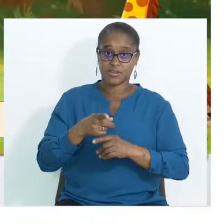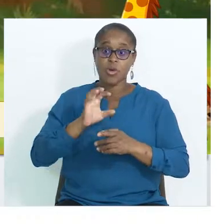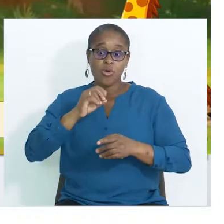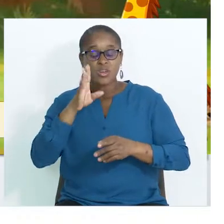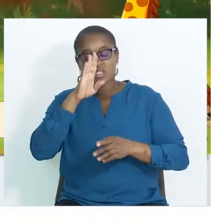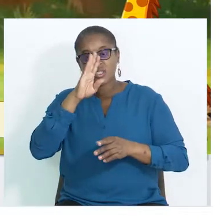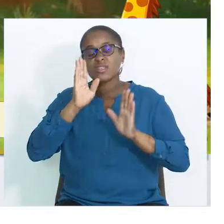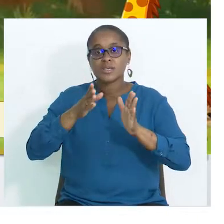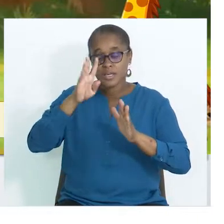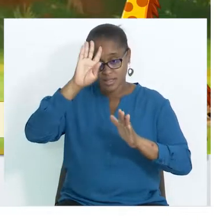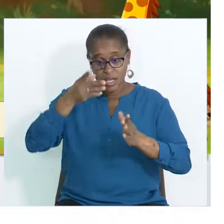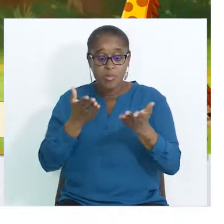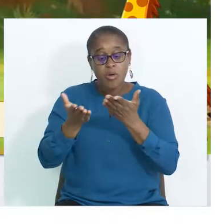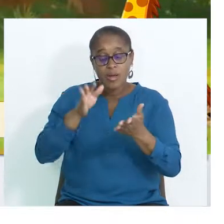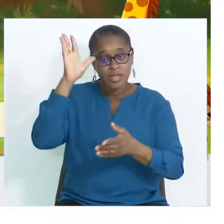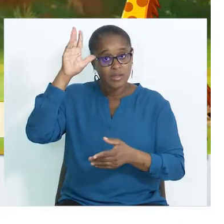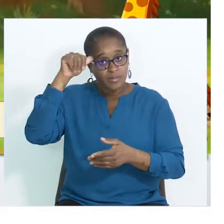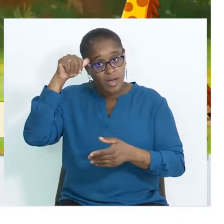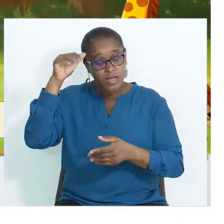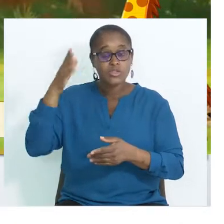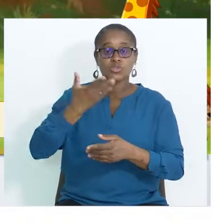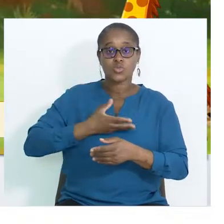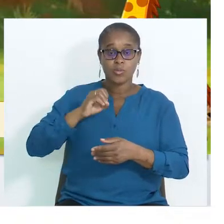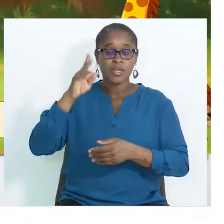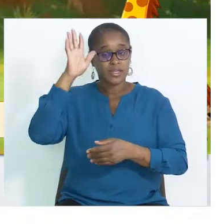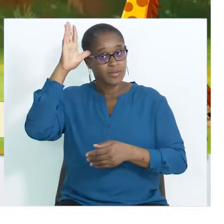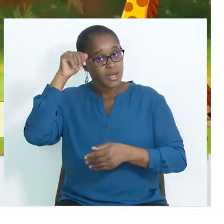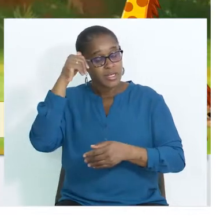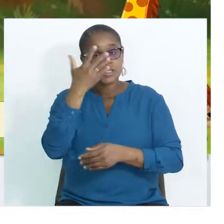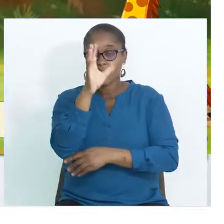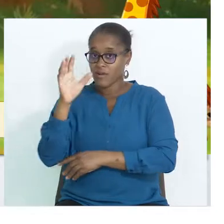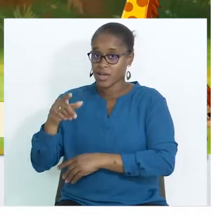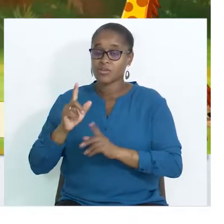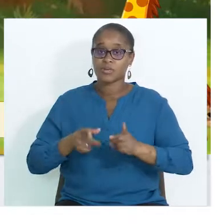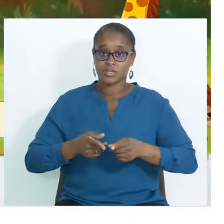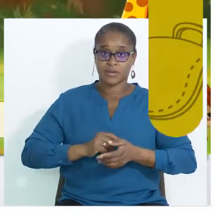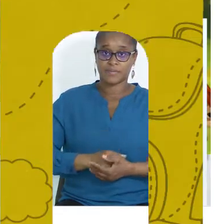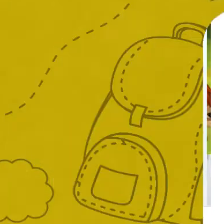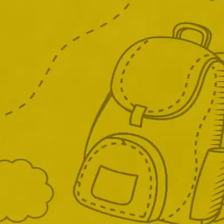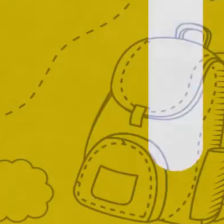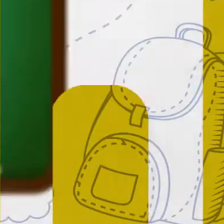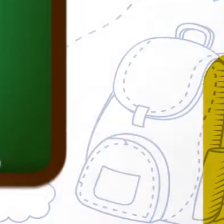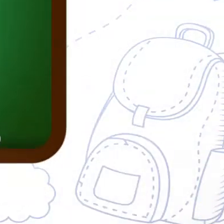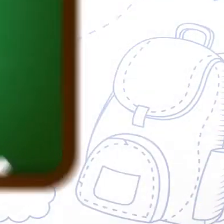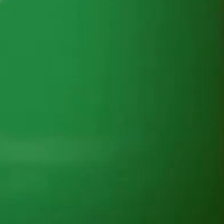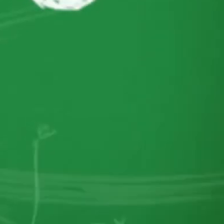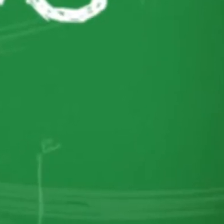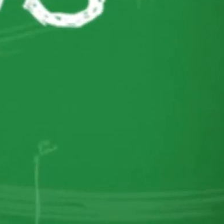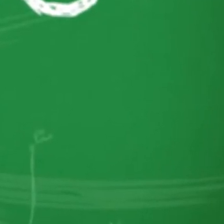ou se já sabem distinguir animais domésticos e animais selvagens Então vamos lá